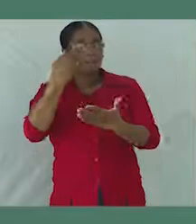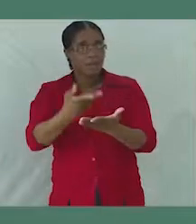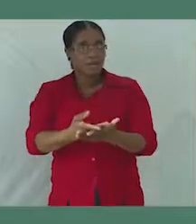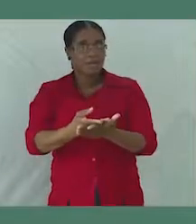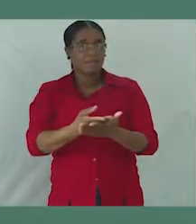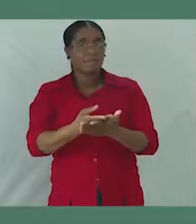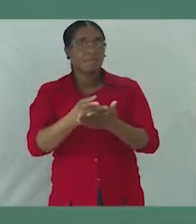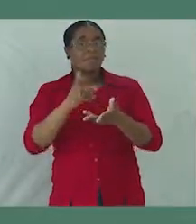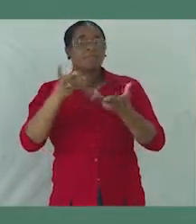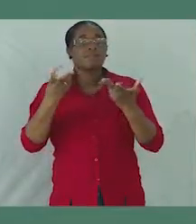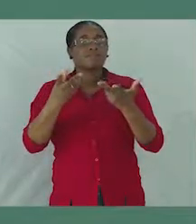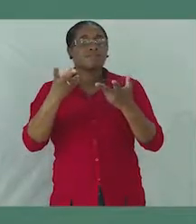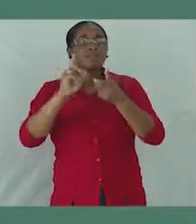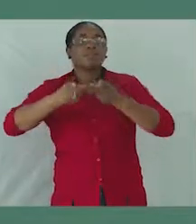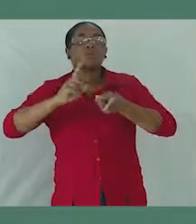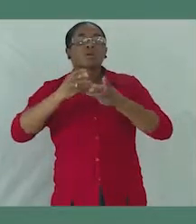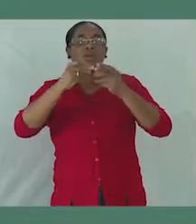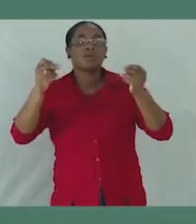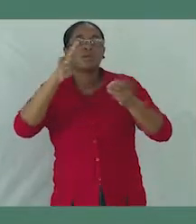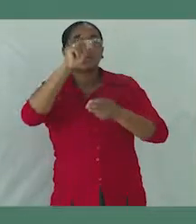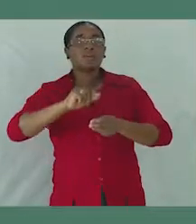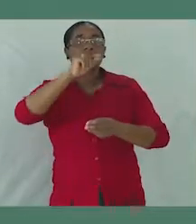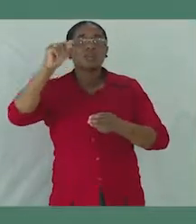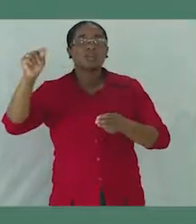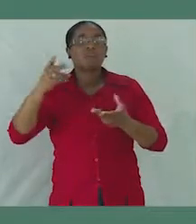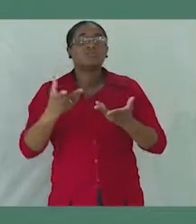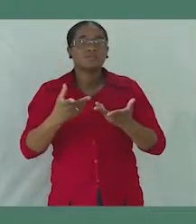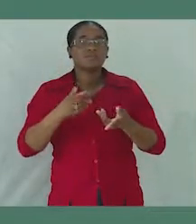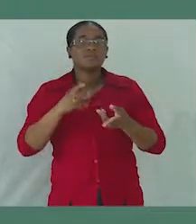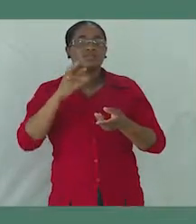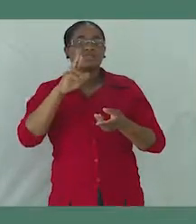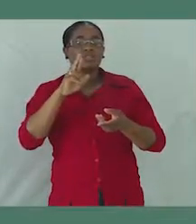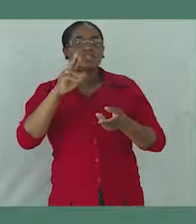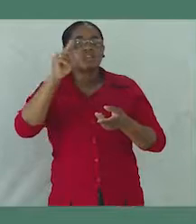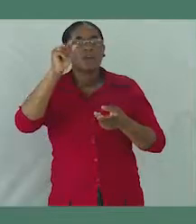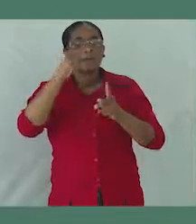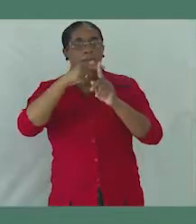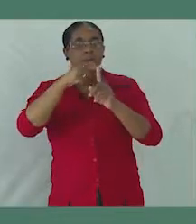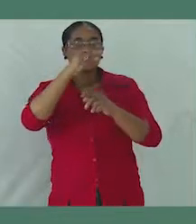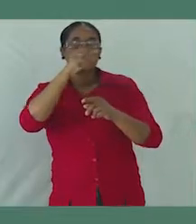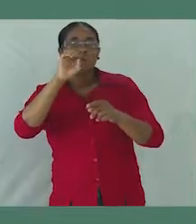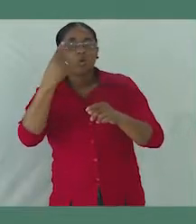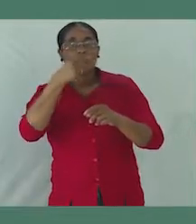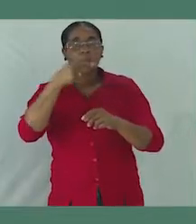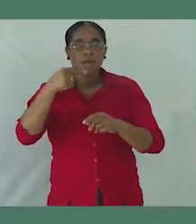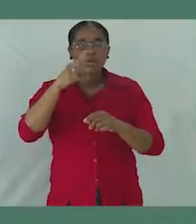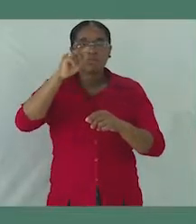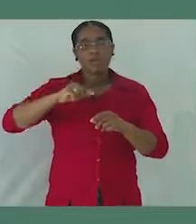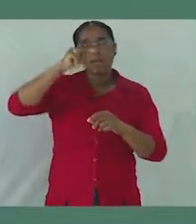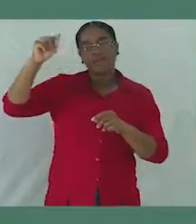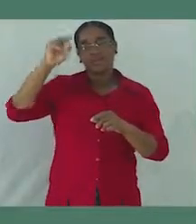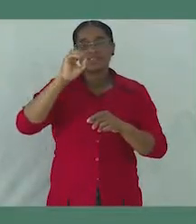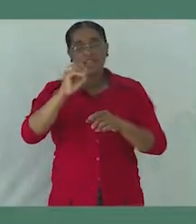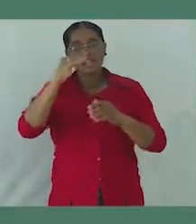a definição de raiz quadrada. X é igual a mais ou menos raiz de 0 sobre